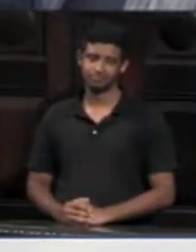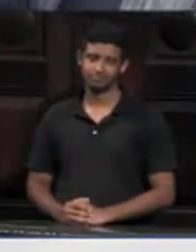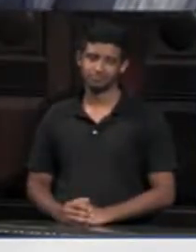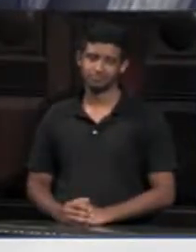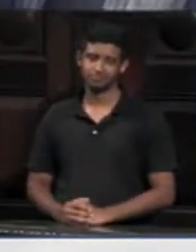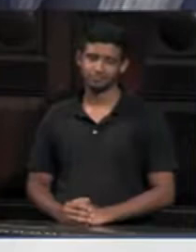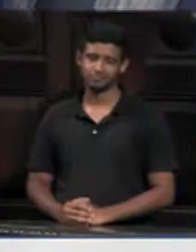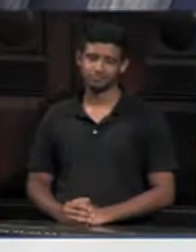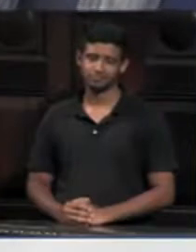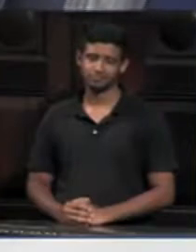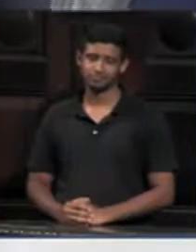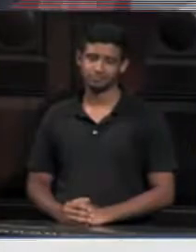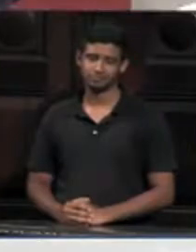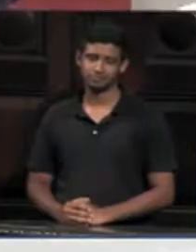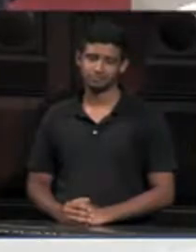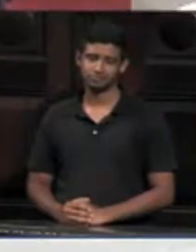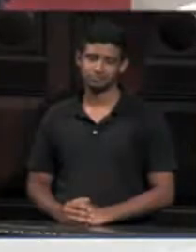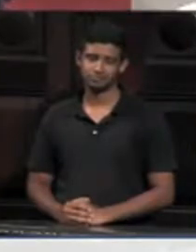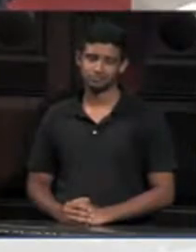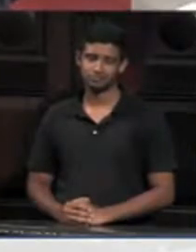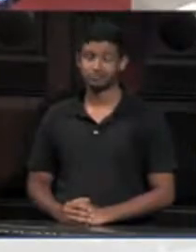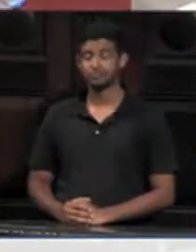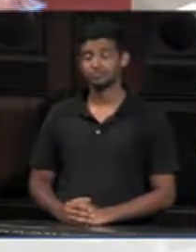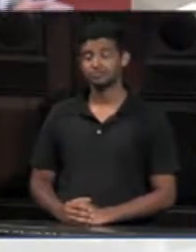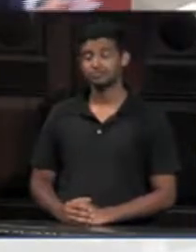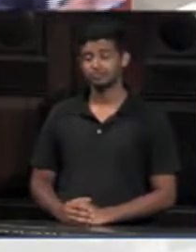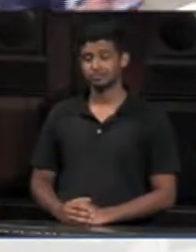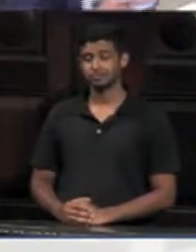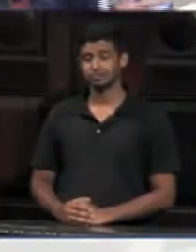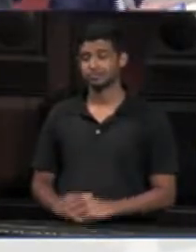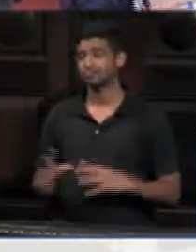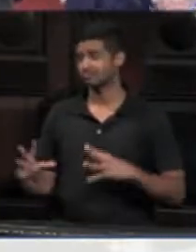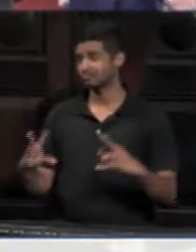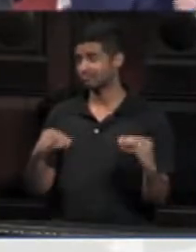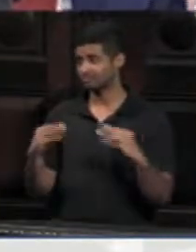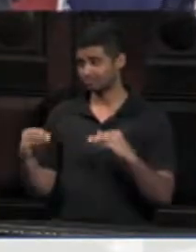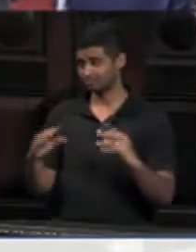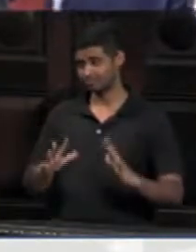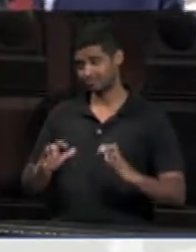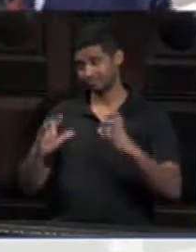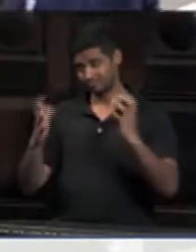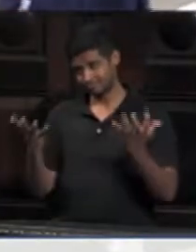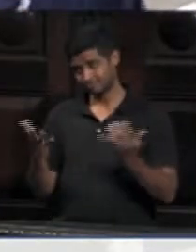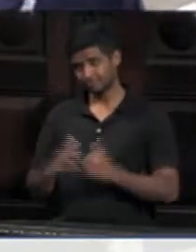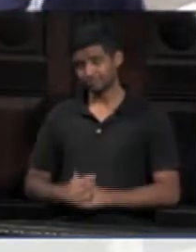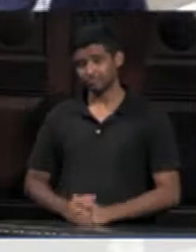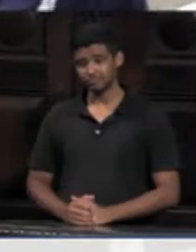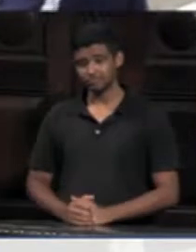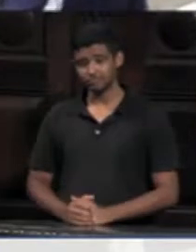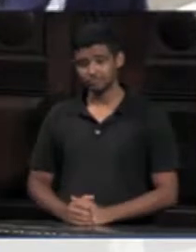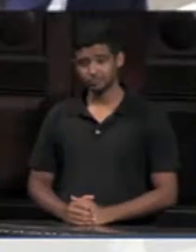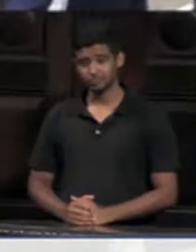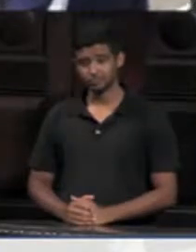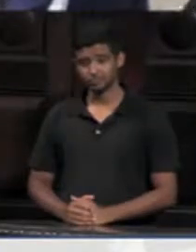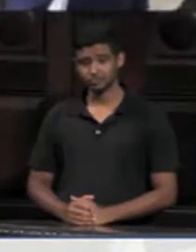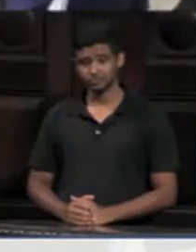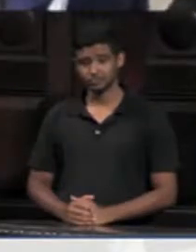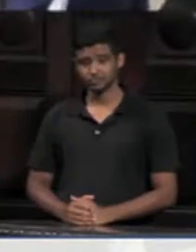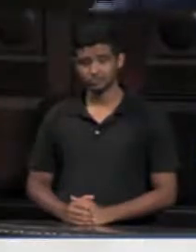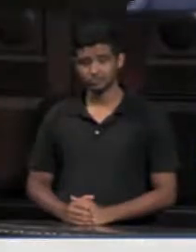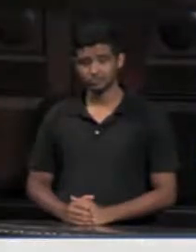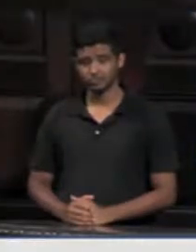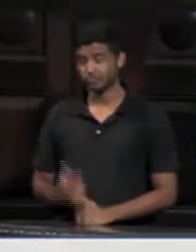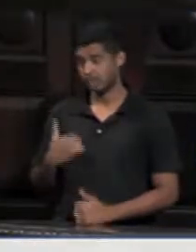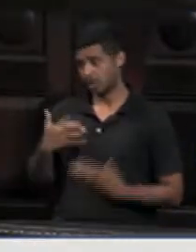projeto. Mas não é uma tese globalizante. Eu acho que o dinheiro o mundo já está globalizado. Não sou eu que globalizei, não. Bom, eu